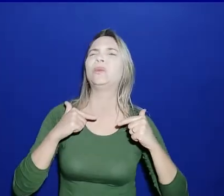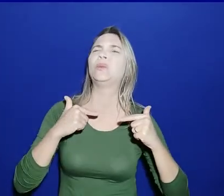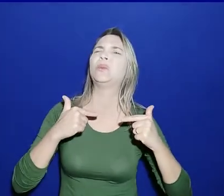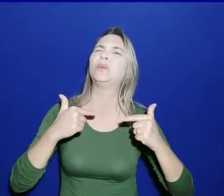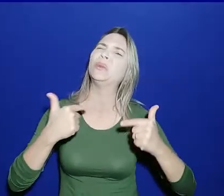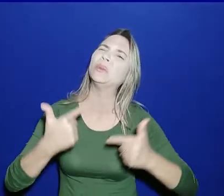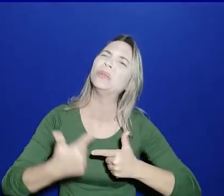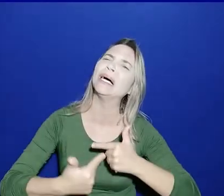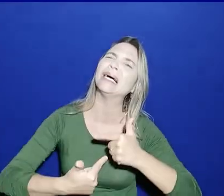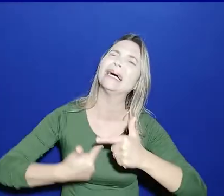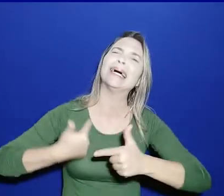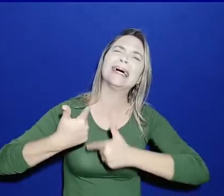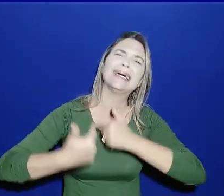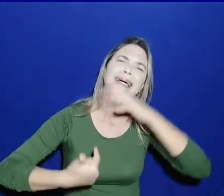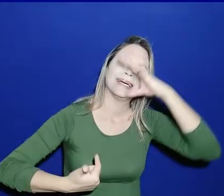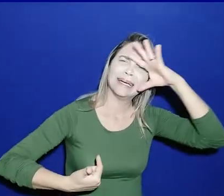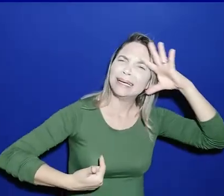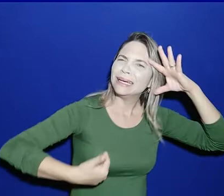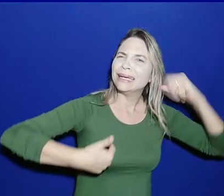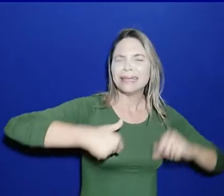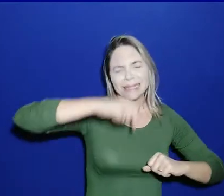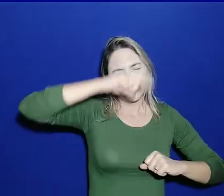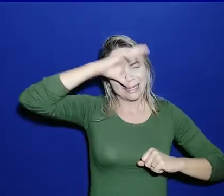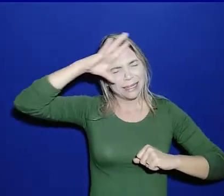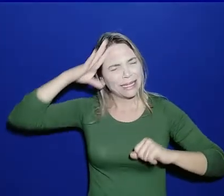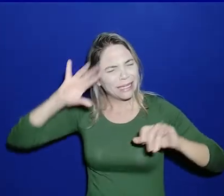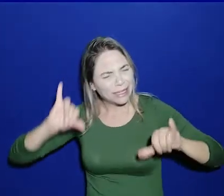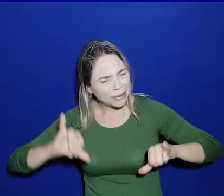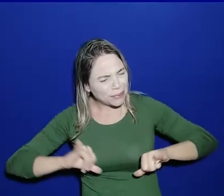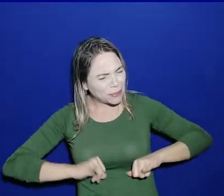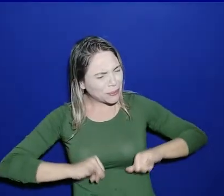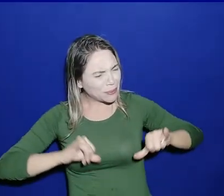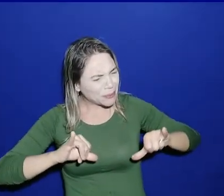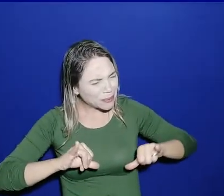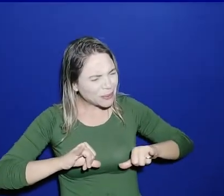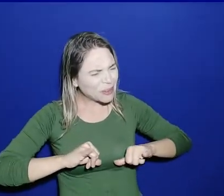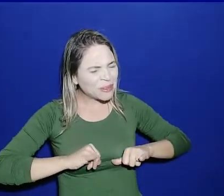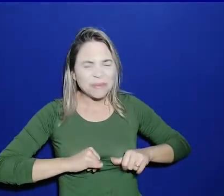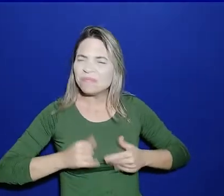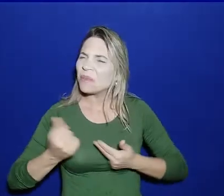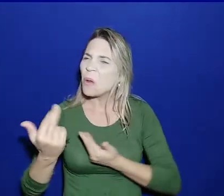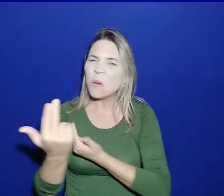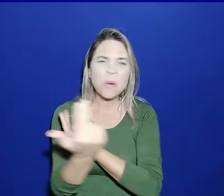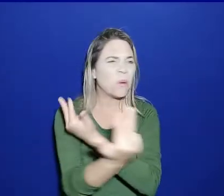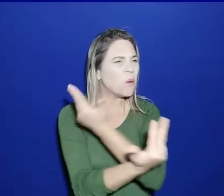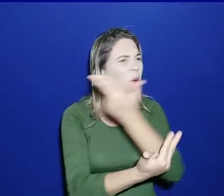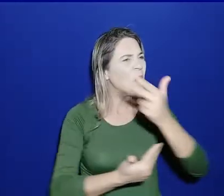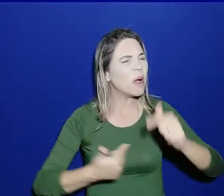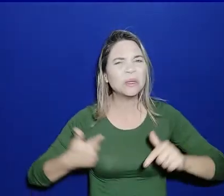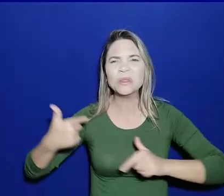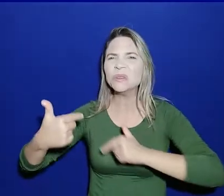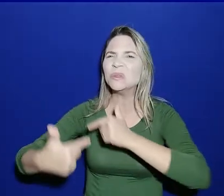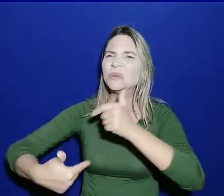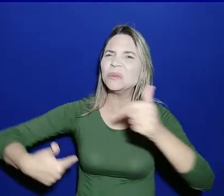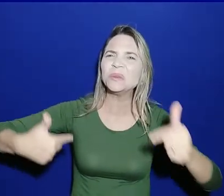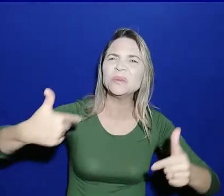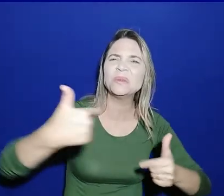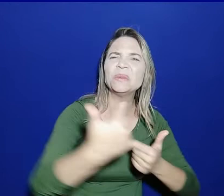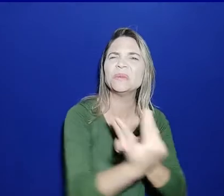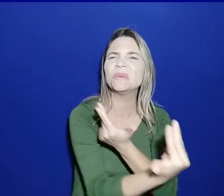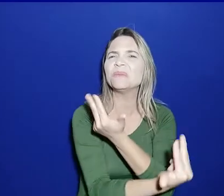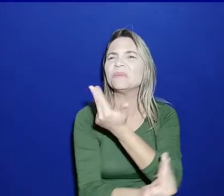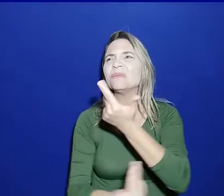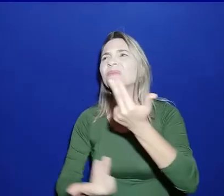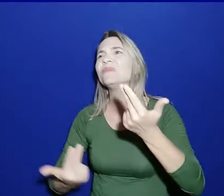e a dor que atormenta para todos é igual.